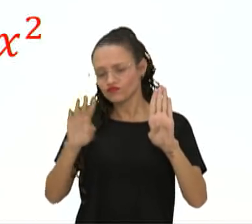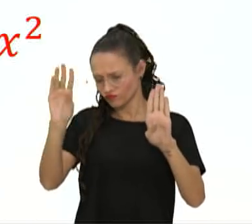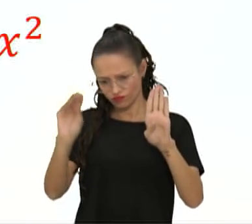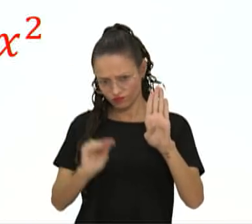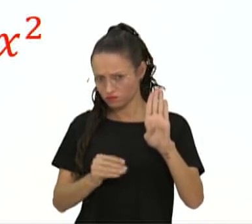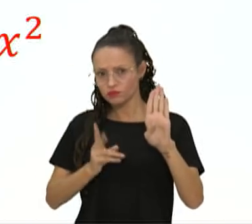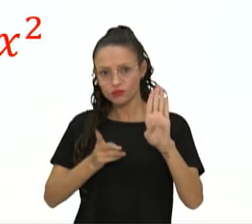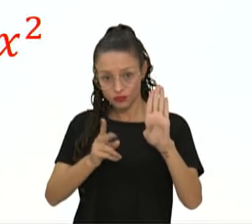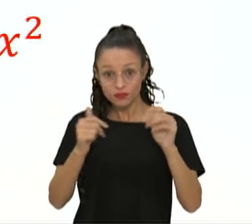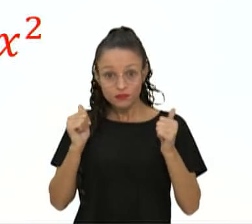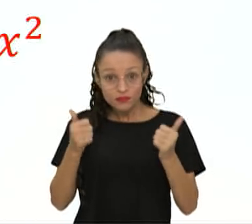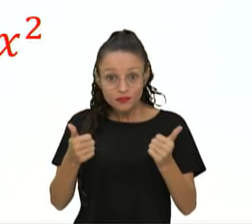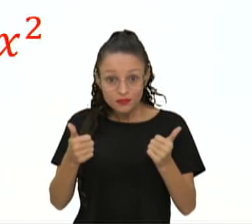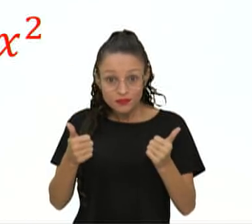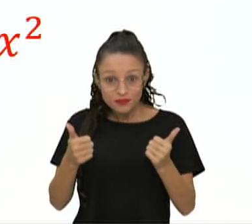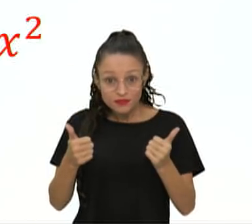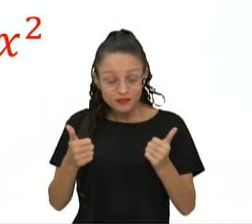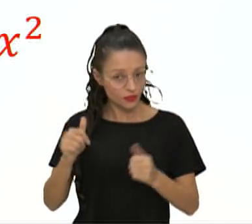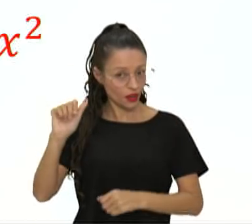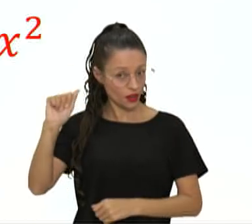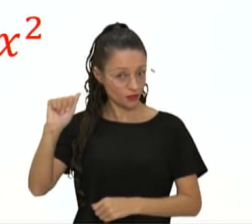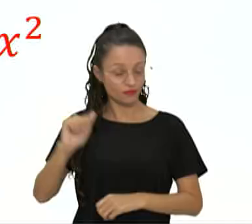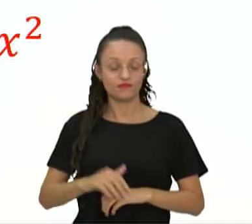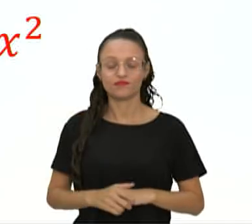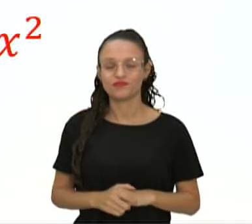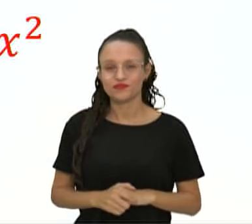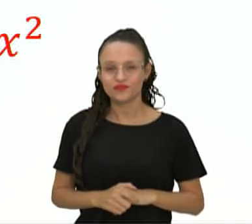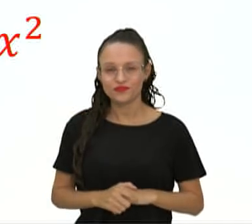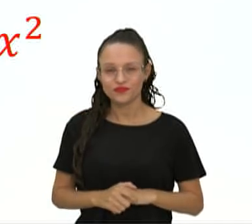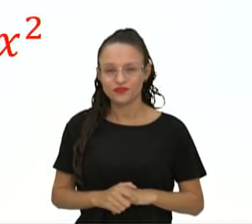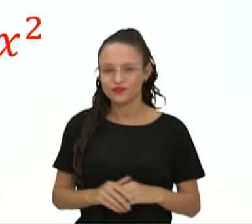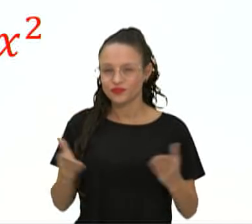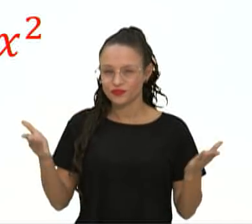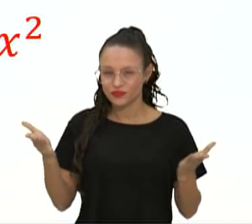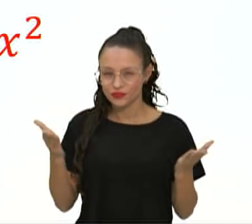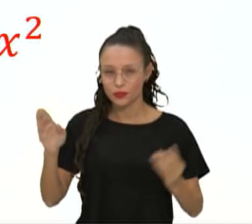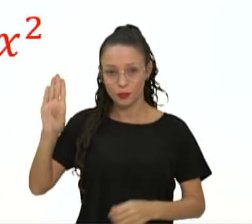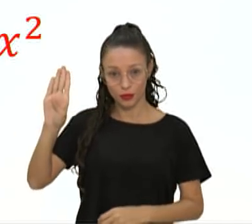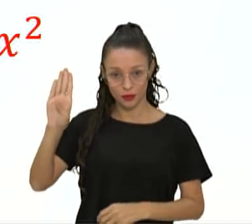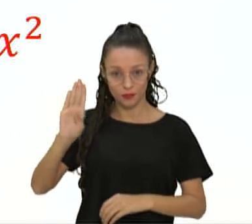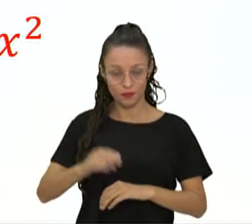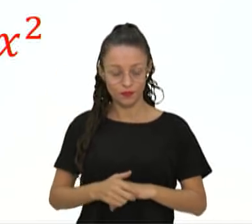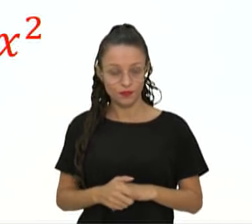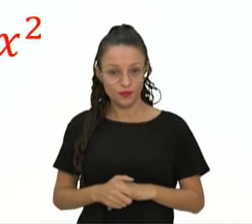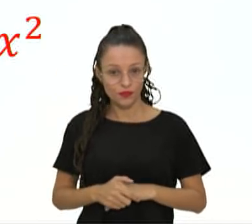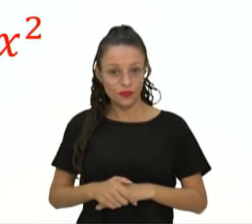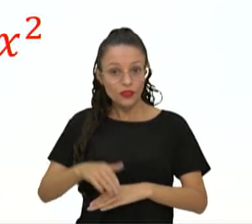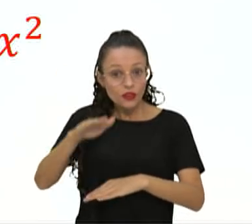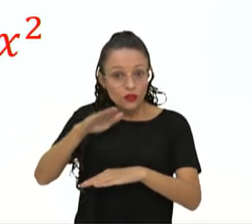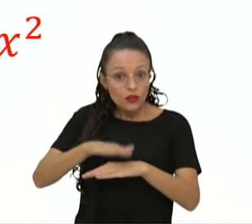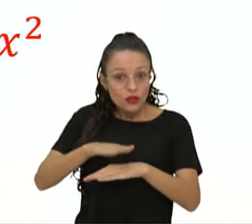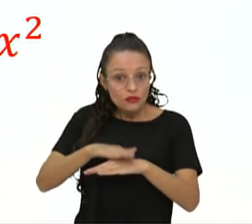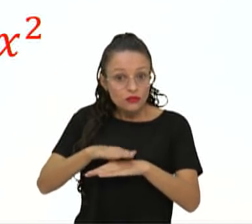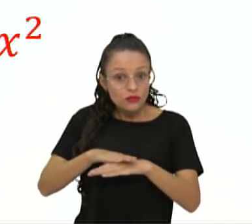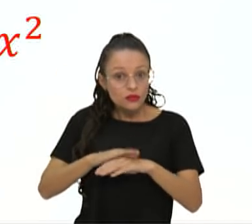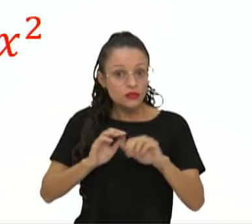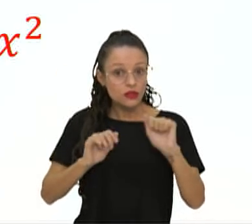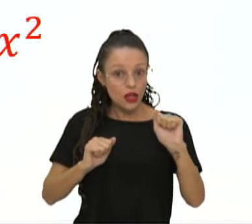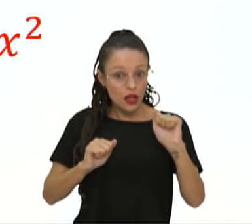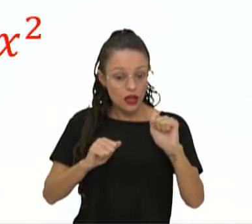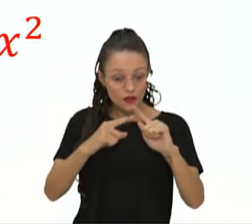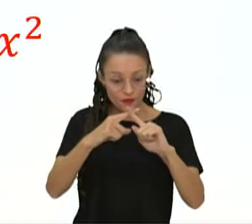repete o b. Tudo bem? Essa foi a letra A. Agora a letra B. Você tem a vezes x mais